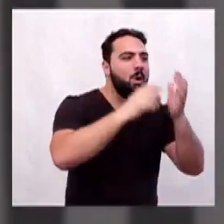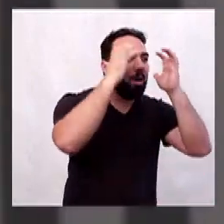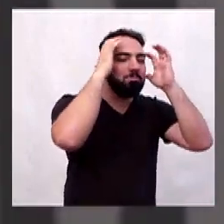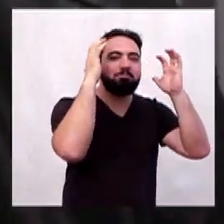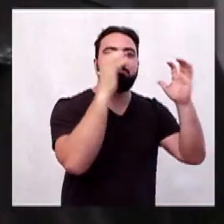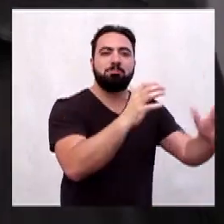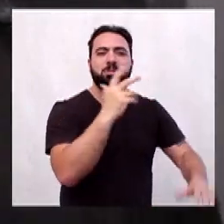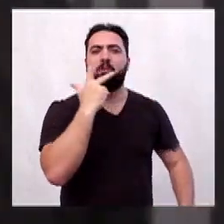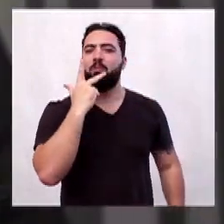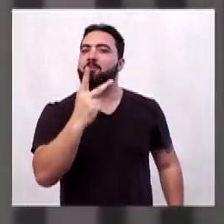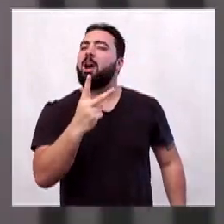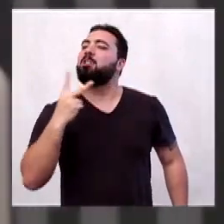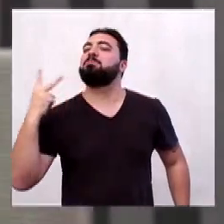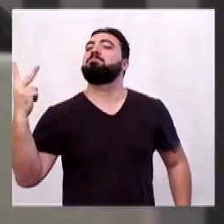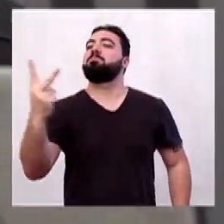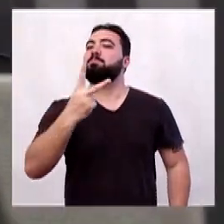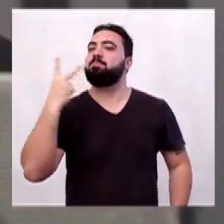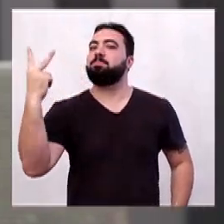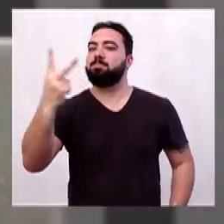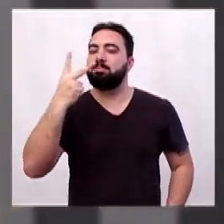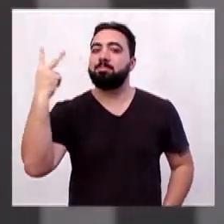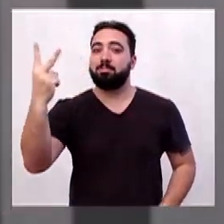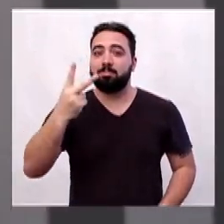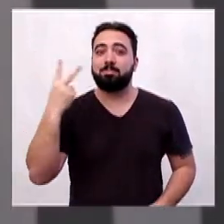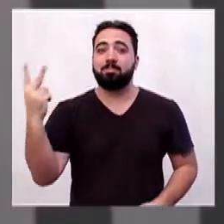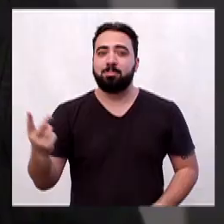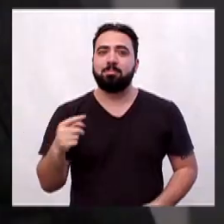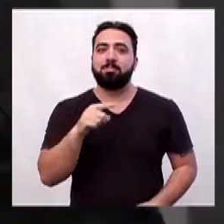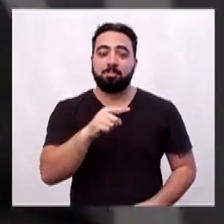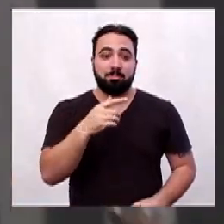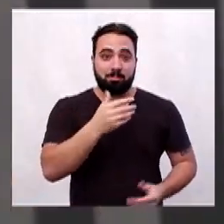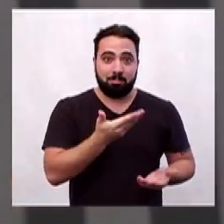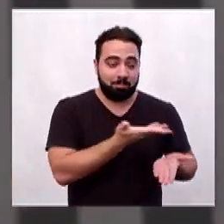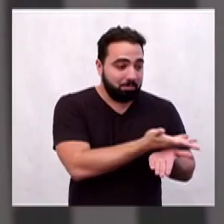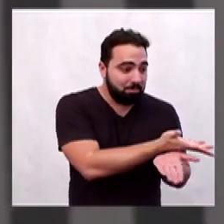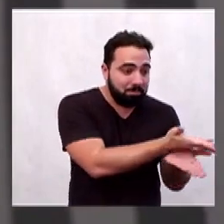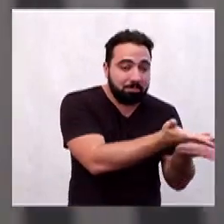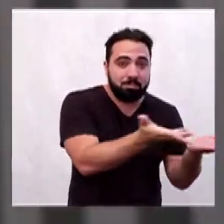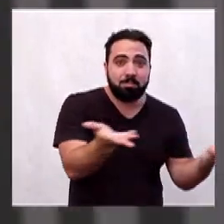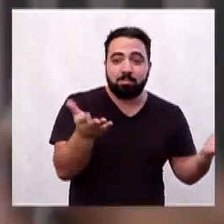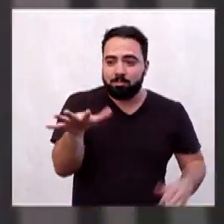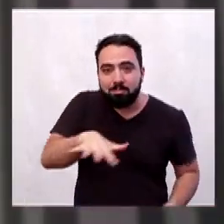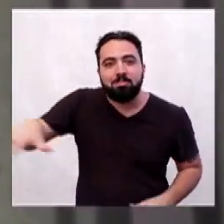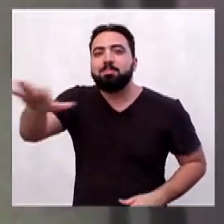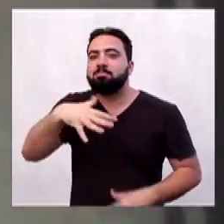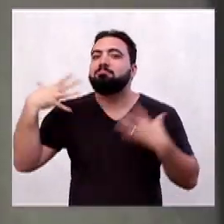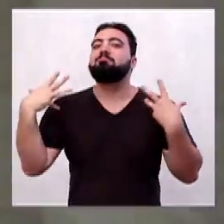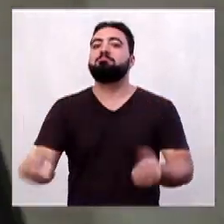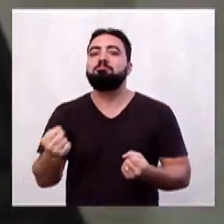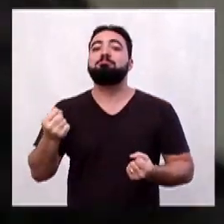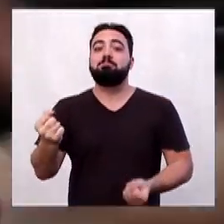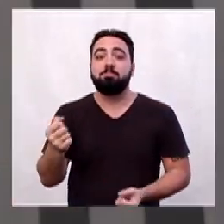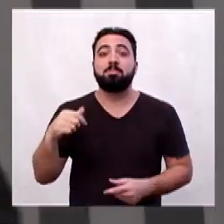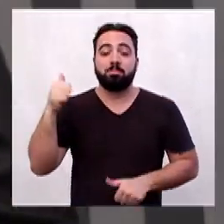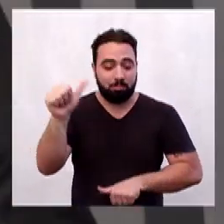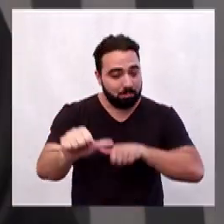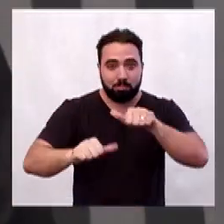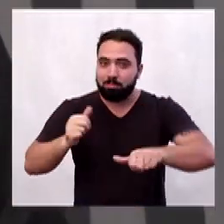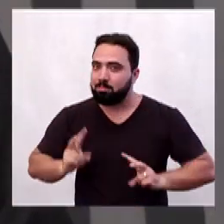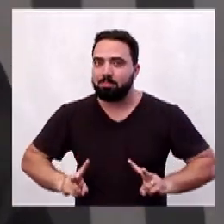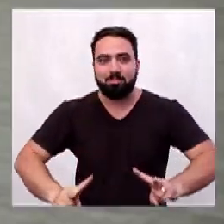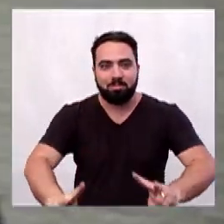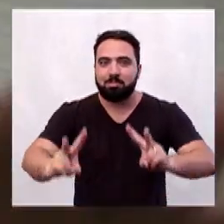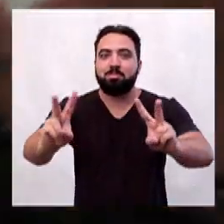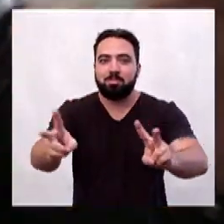trabalhador, compromisso e respeito. Sua palavra tem valor. Nessa levada, nosso povo em valor. A